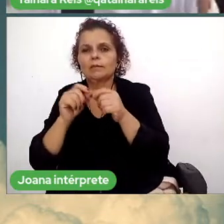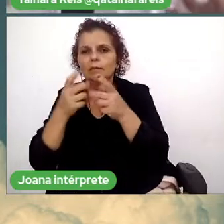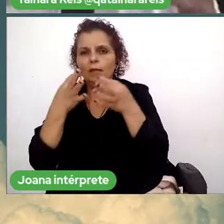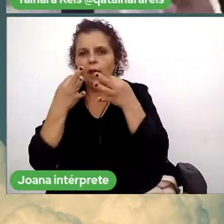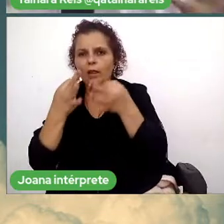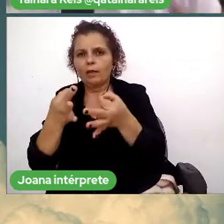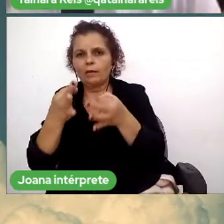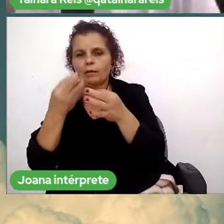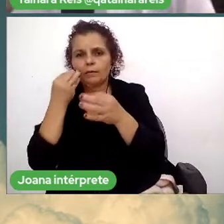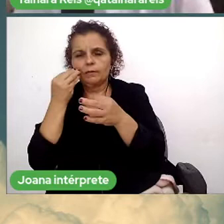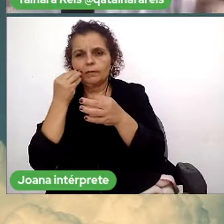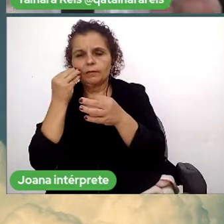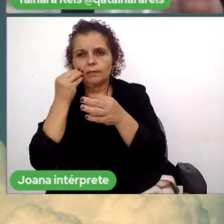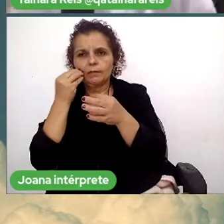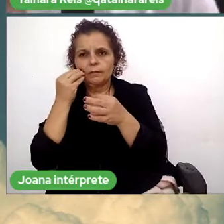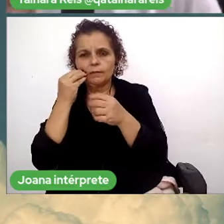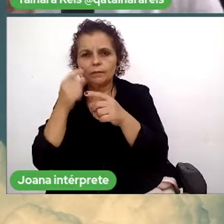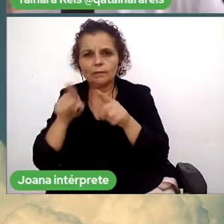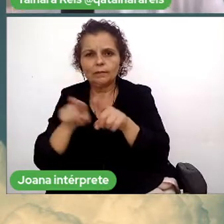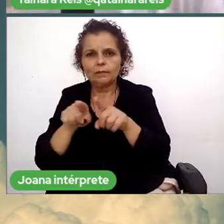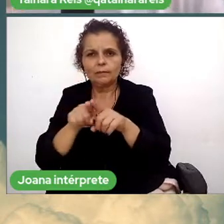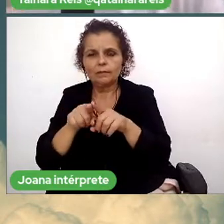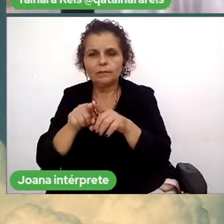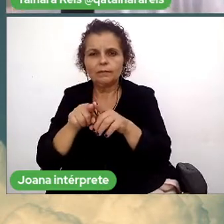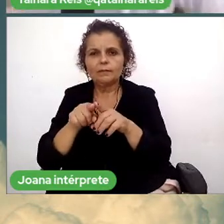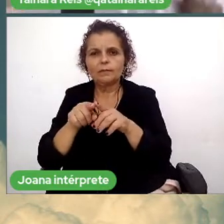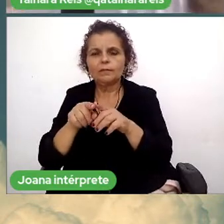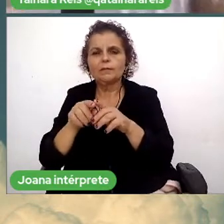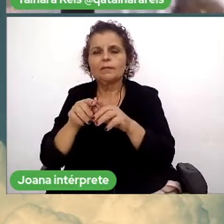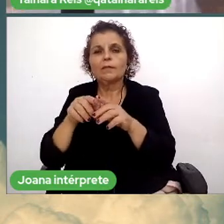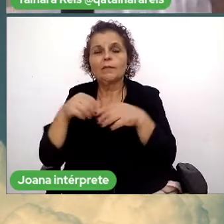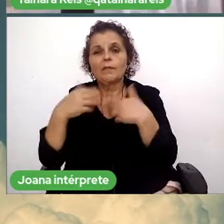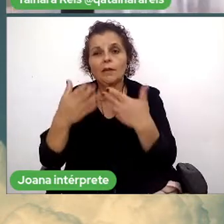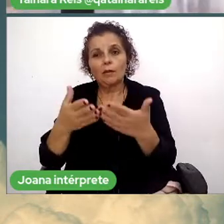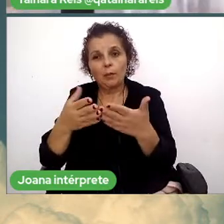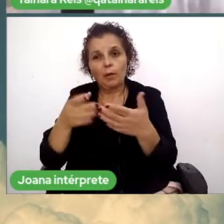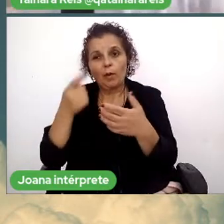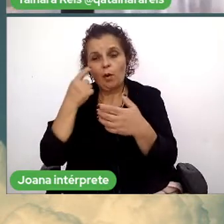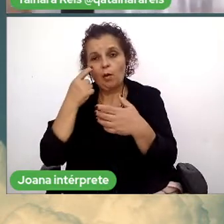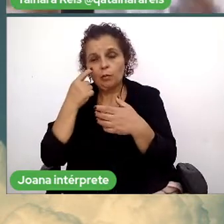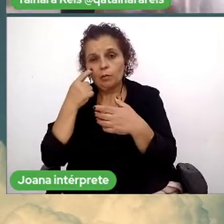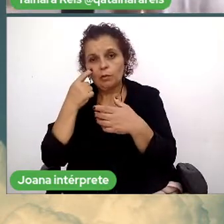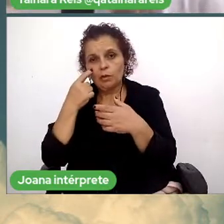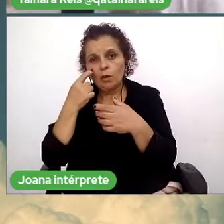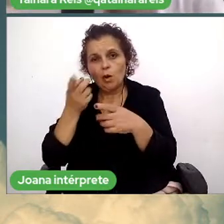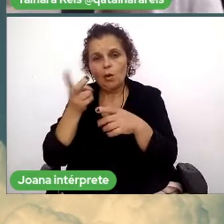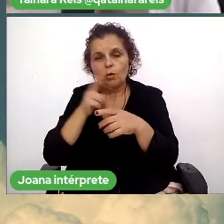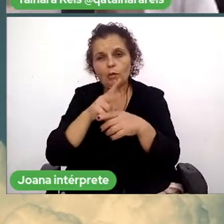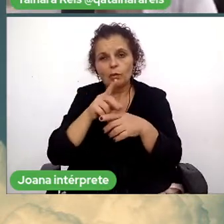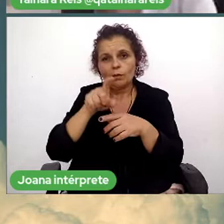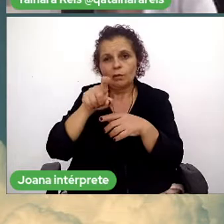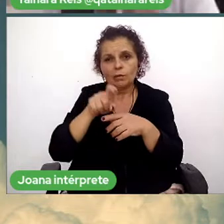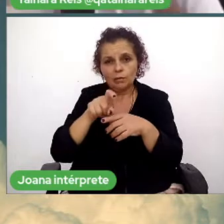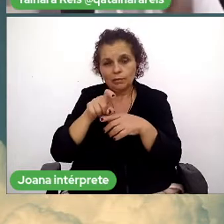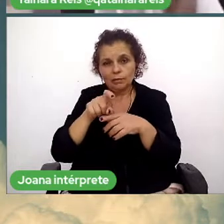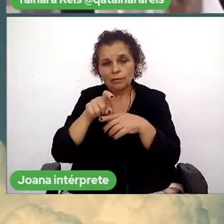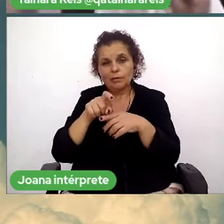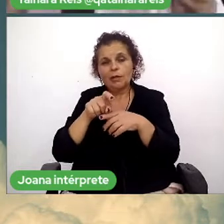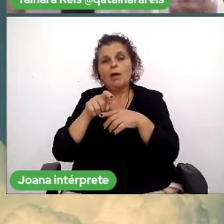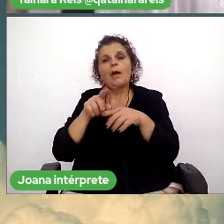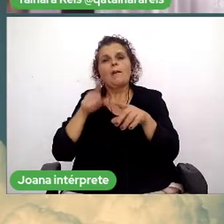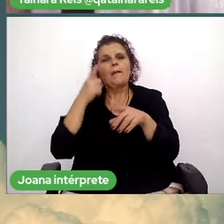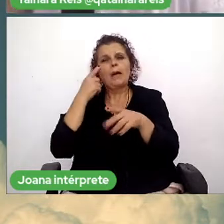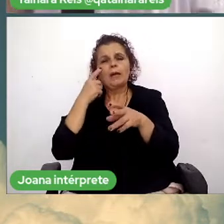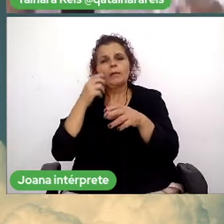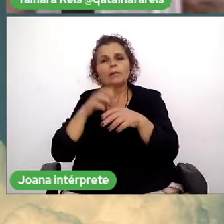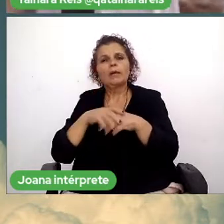nas etapas de teste, deploy e de release. Quando a gente dá uma olhada para o modelo Shift Left, a gente percebe que